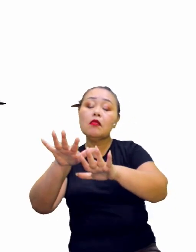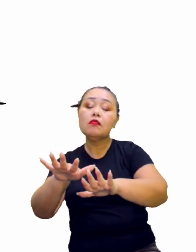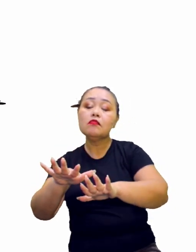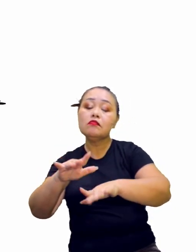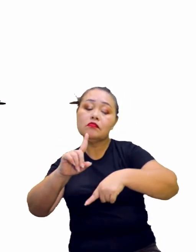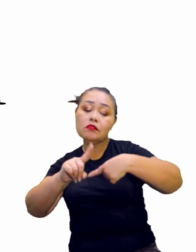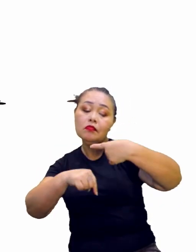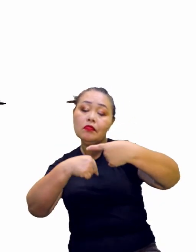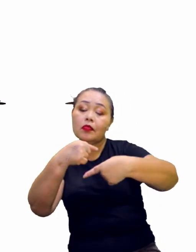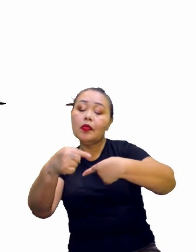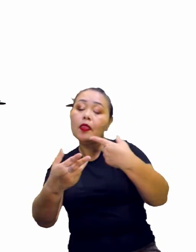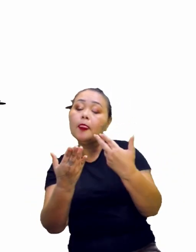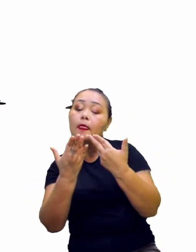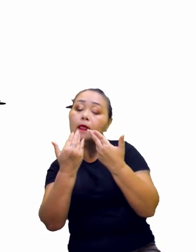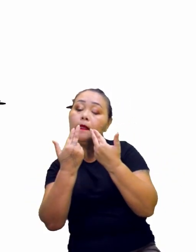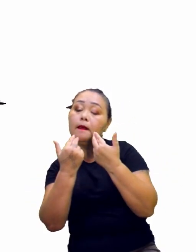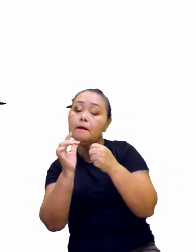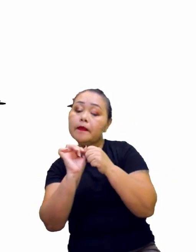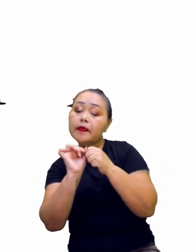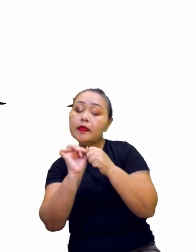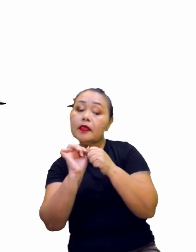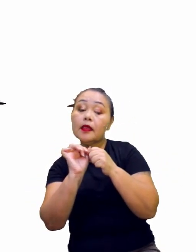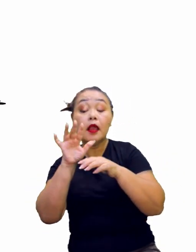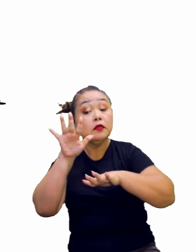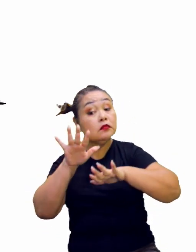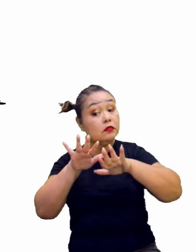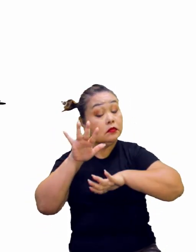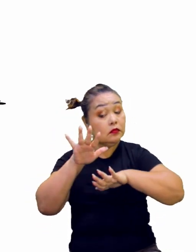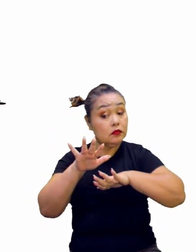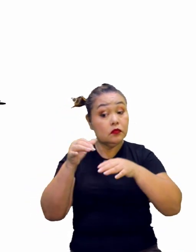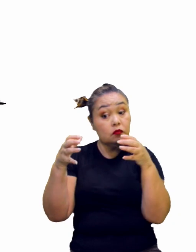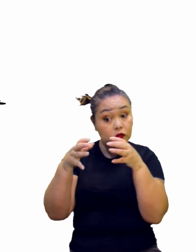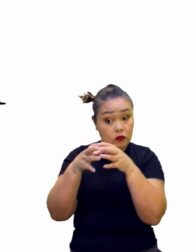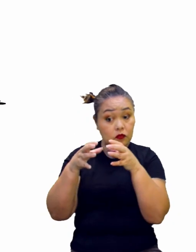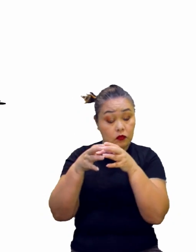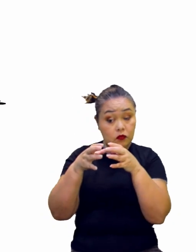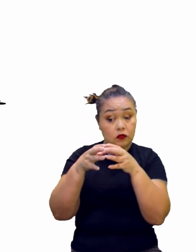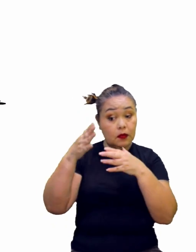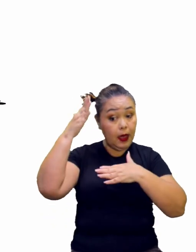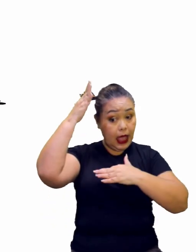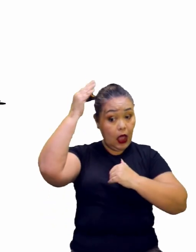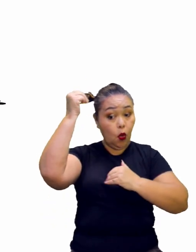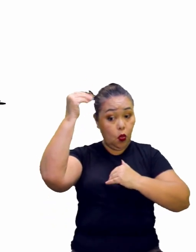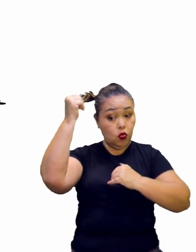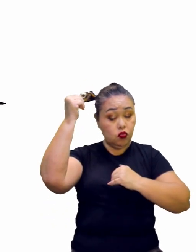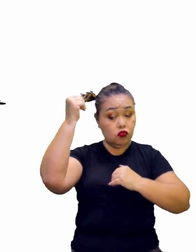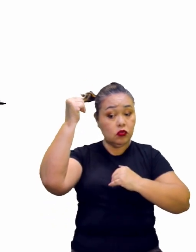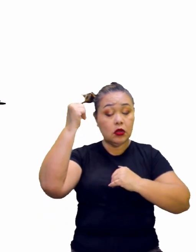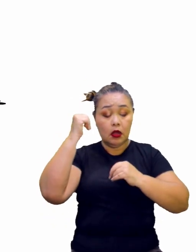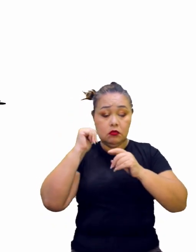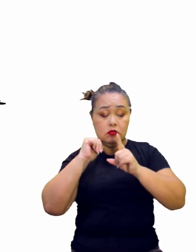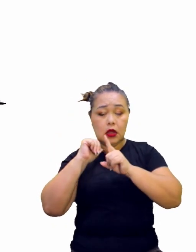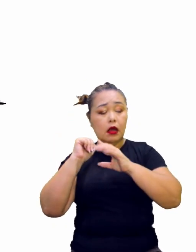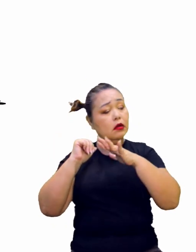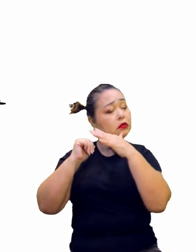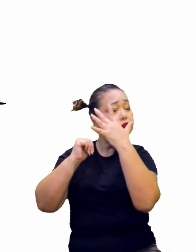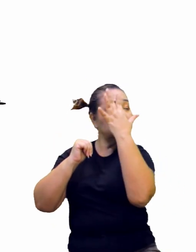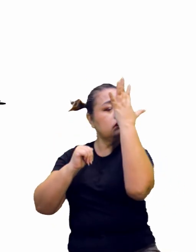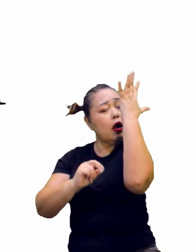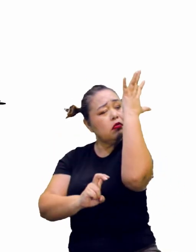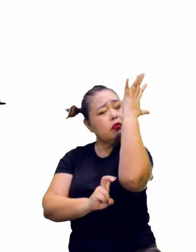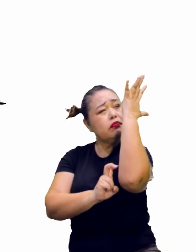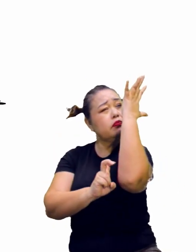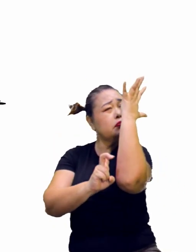nutrição. Tem determinados grupos de macacos que eles sobem, né, vão lá no alto da